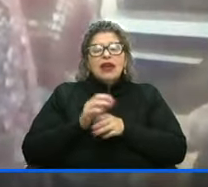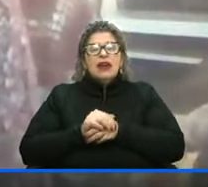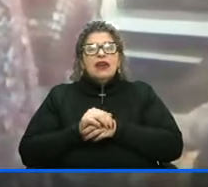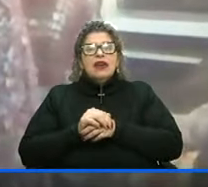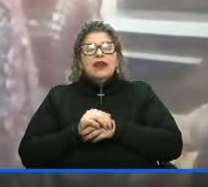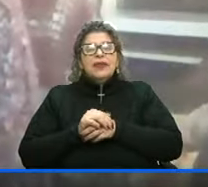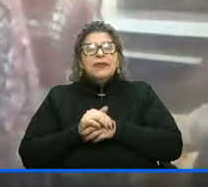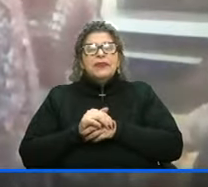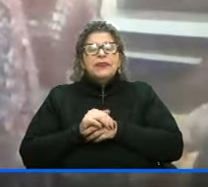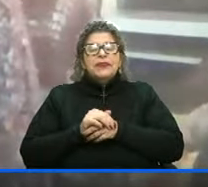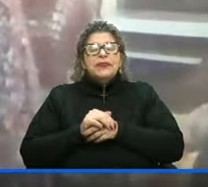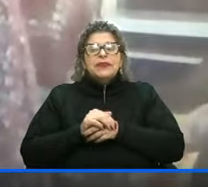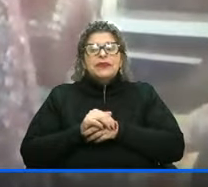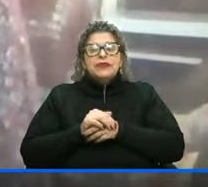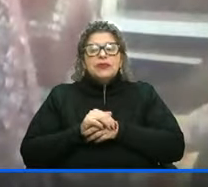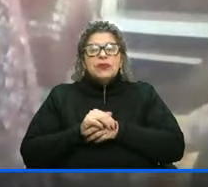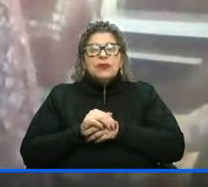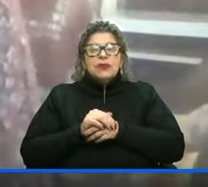queria poder